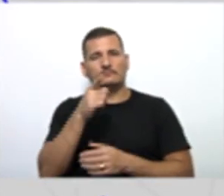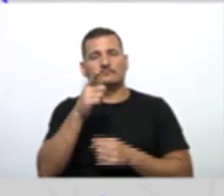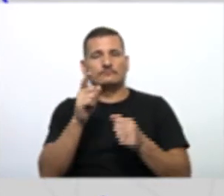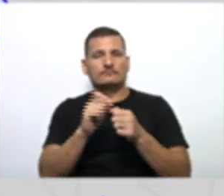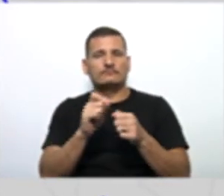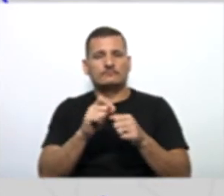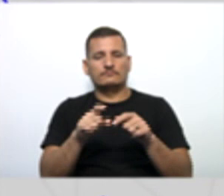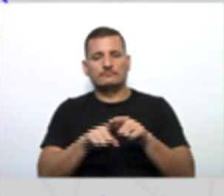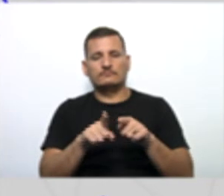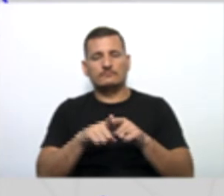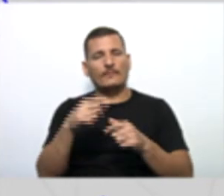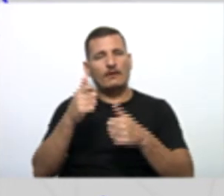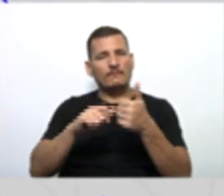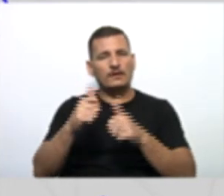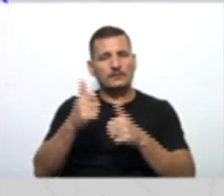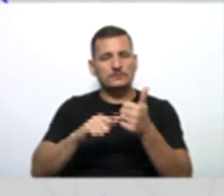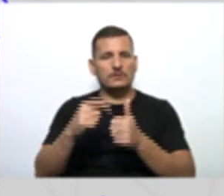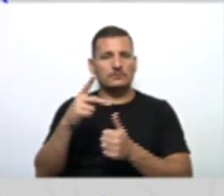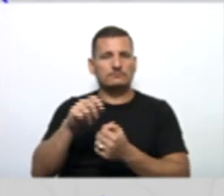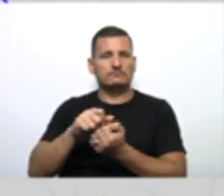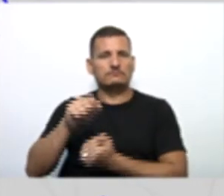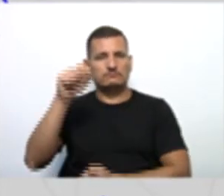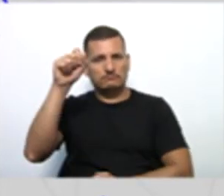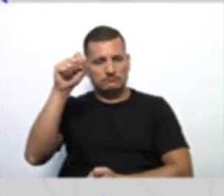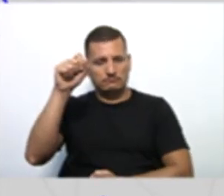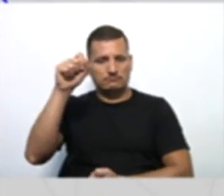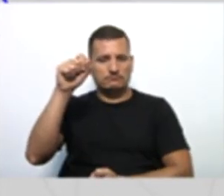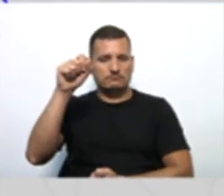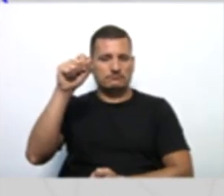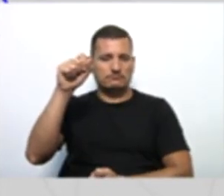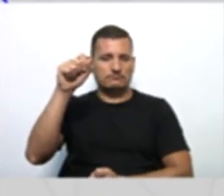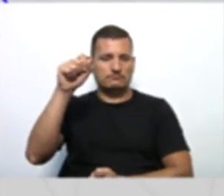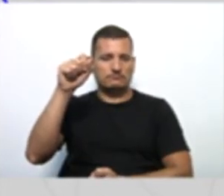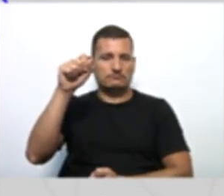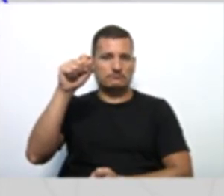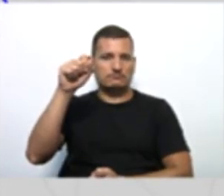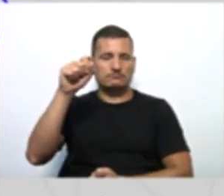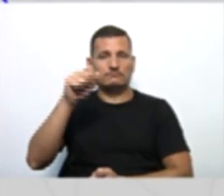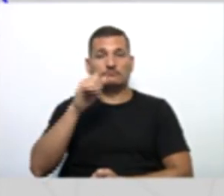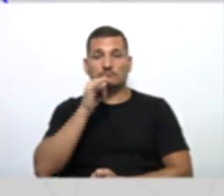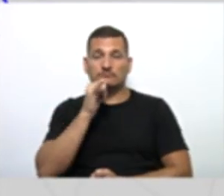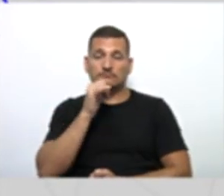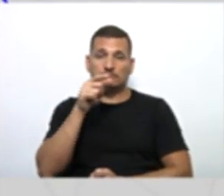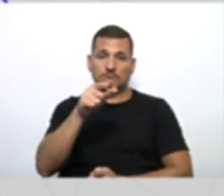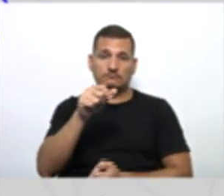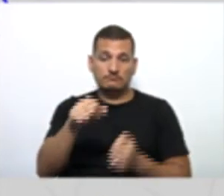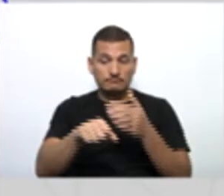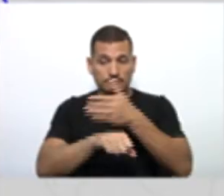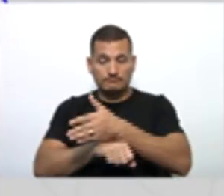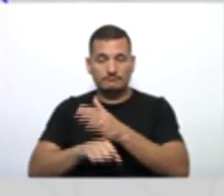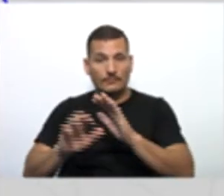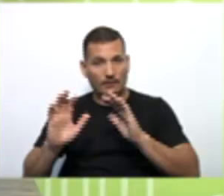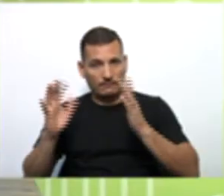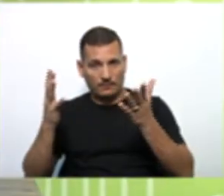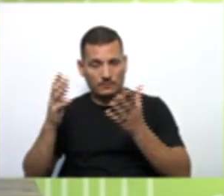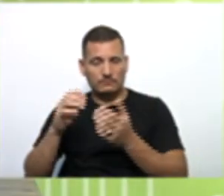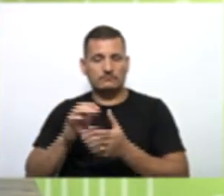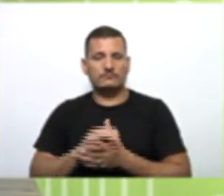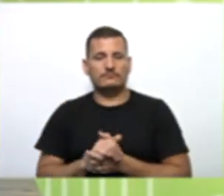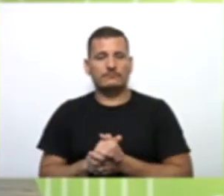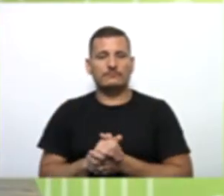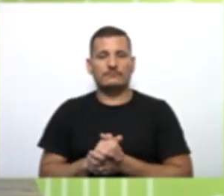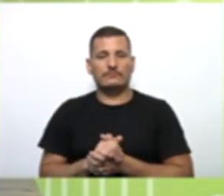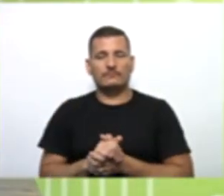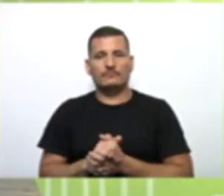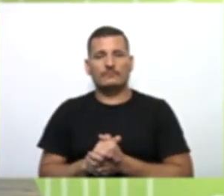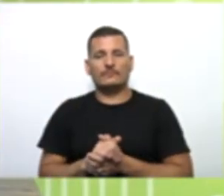seu pôster quanto às exigências do evento. Ou seja, quando você for participar de um evento em que